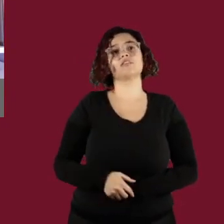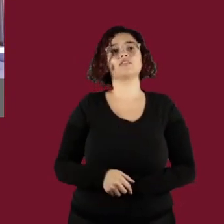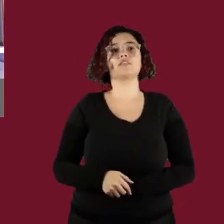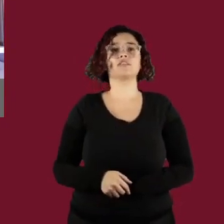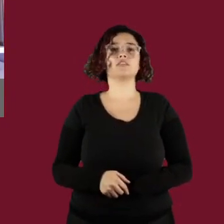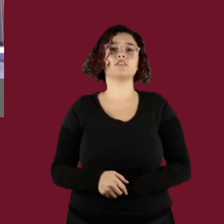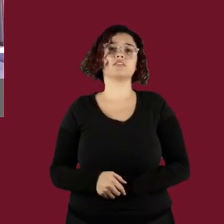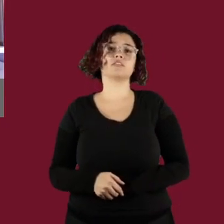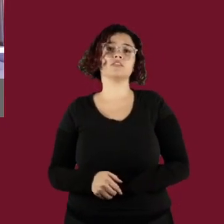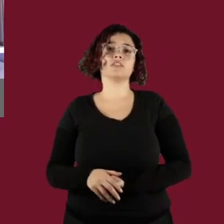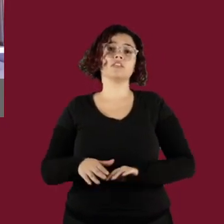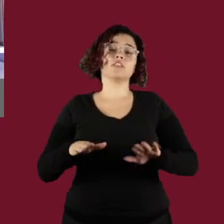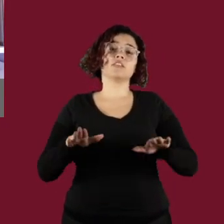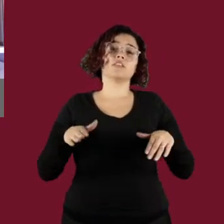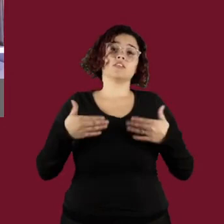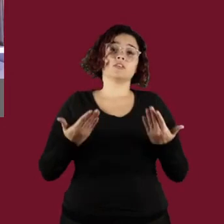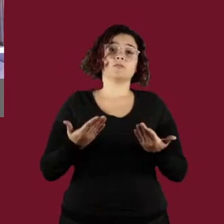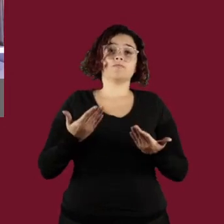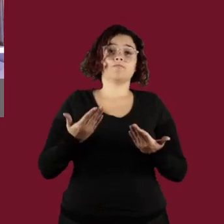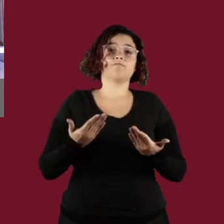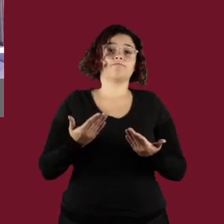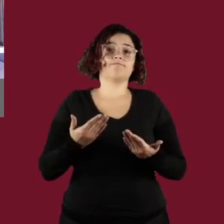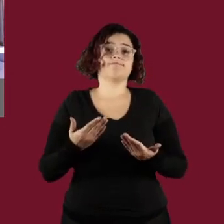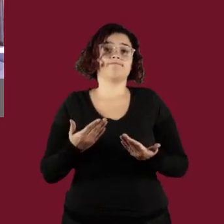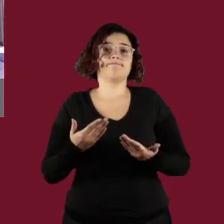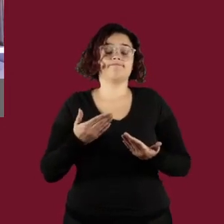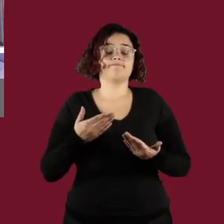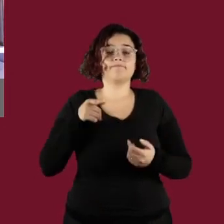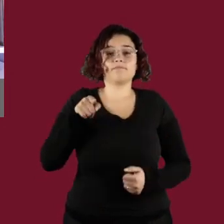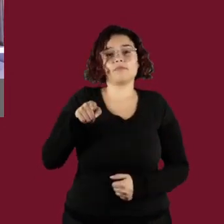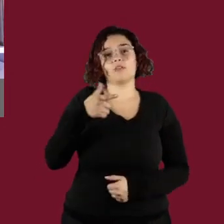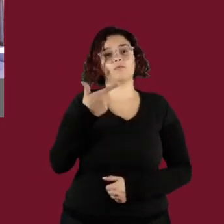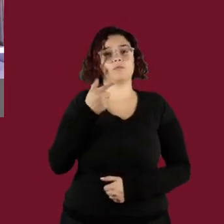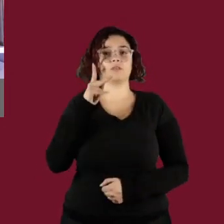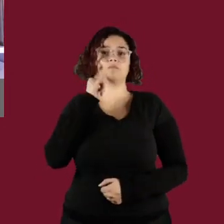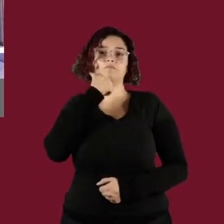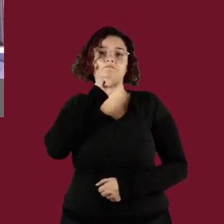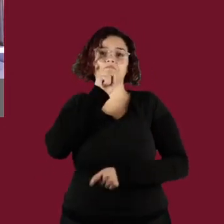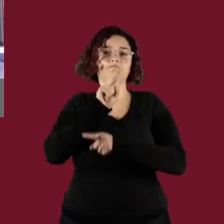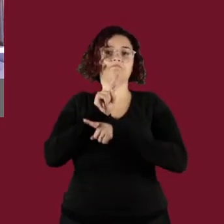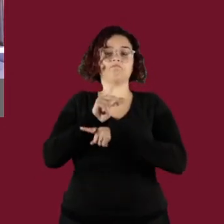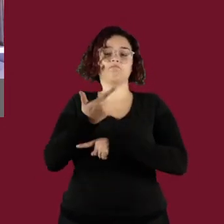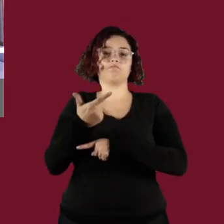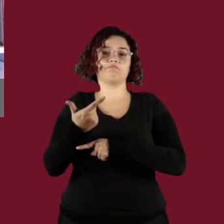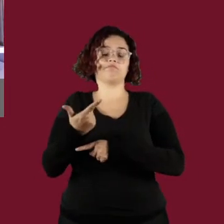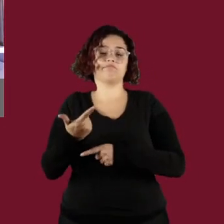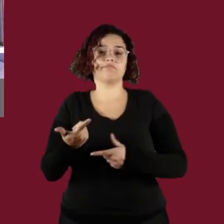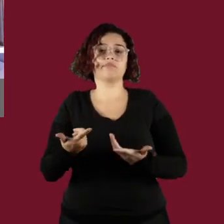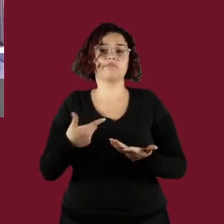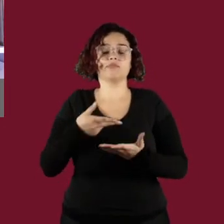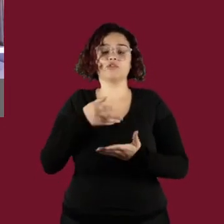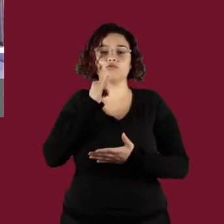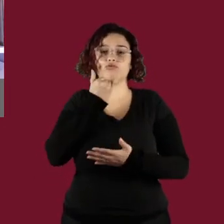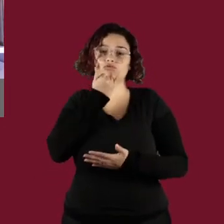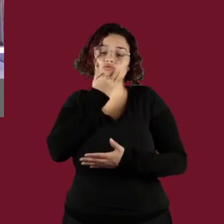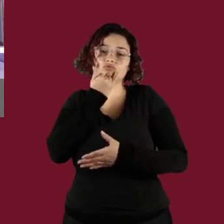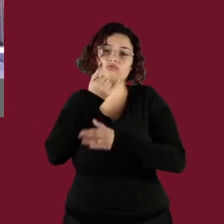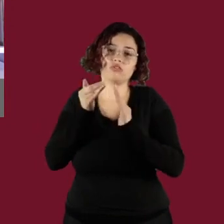Então, espontaneamente, vamos fazer uma live agora. E estava lá numa missão para